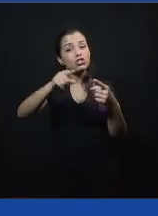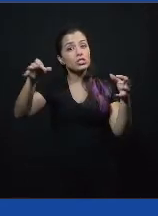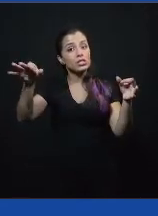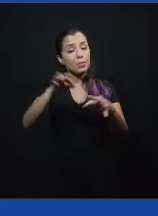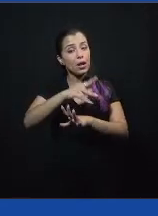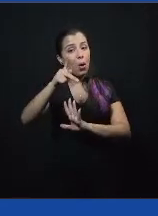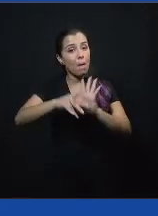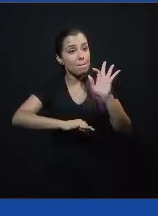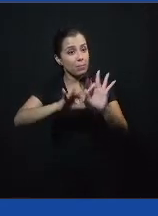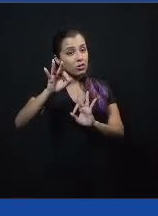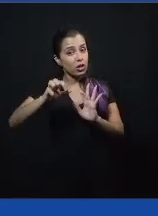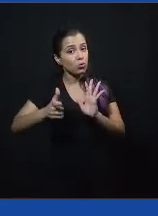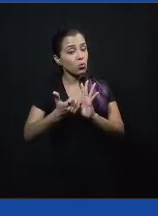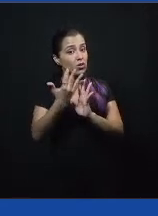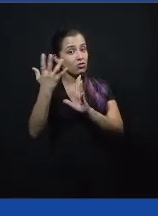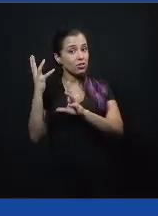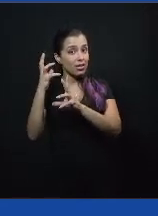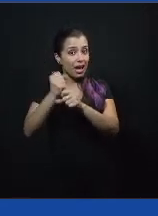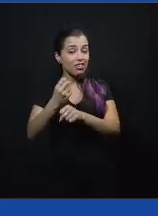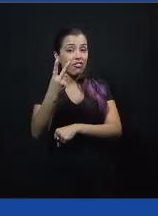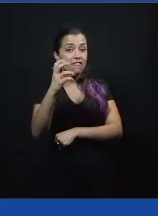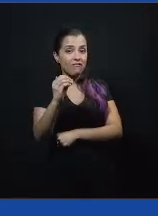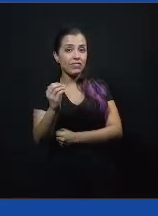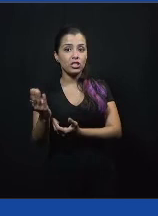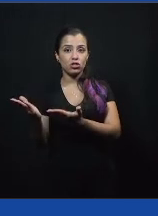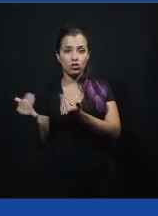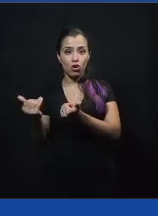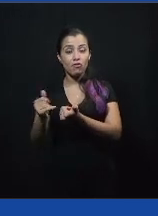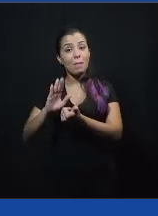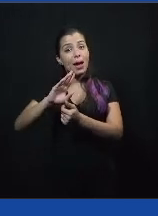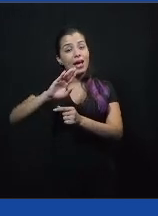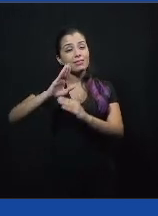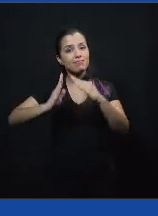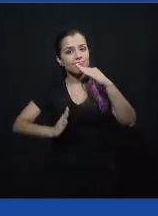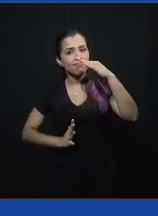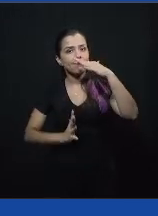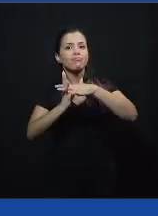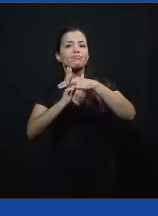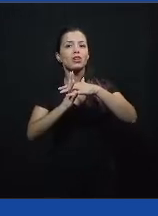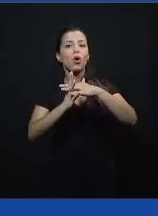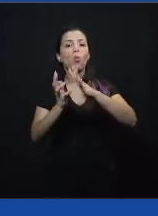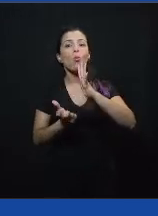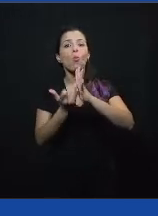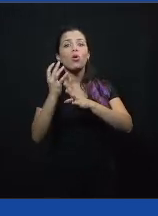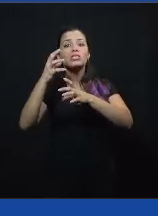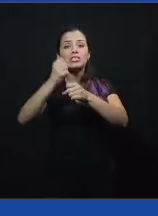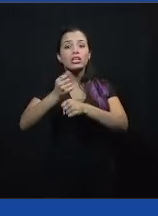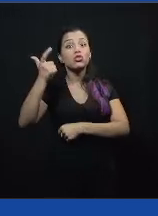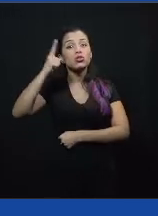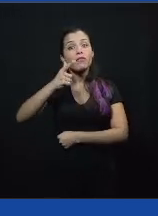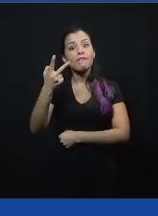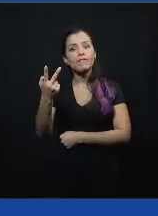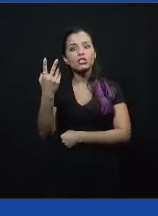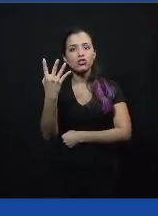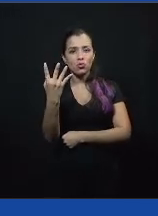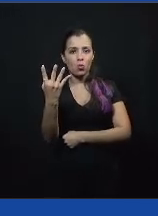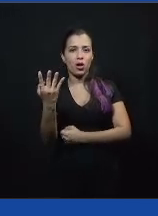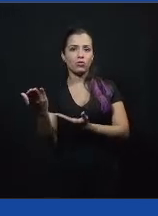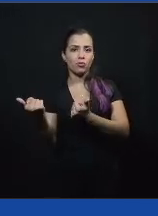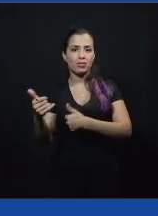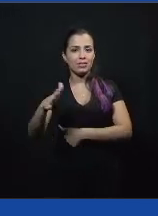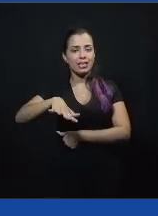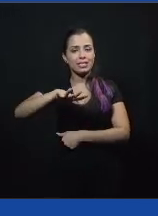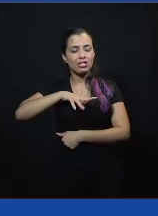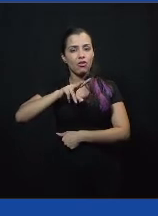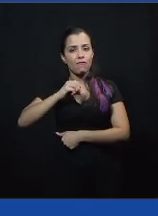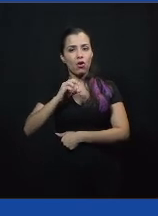esse projeto com 20 jovens mas a gente superou essa meta e a gente conclui ele com 24 jovens líderes da cidade de Votorantim